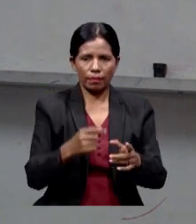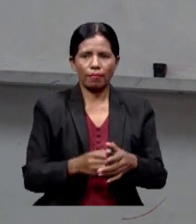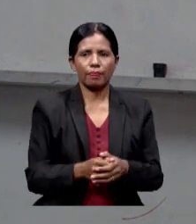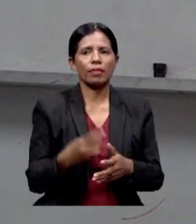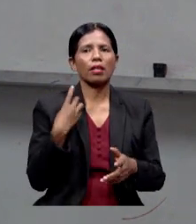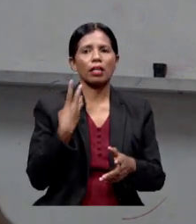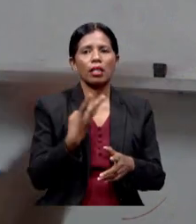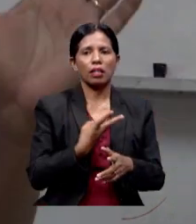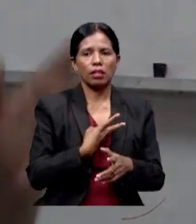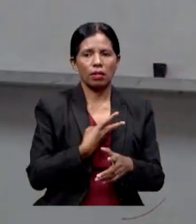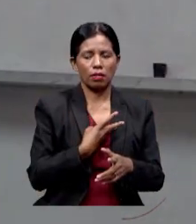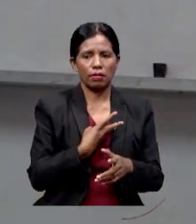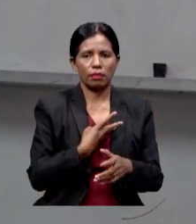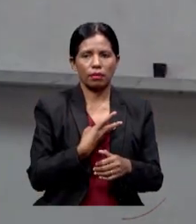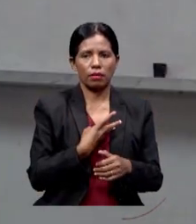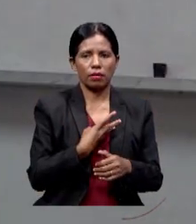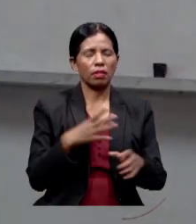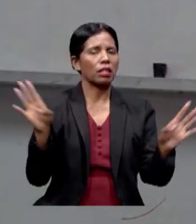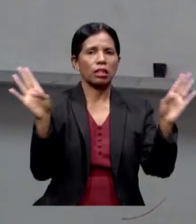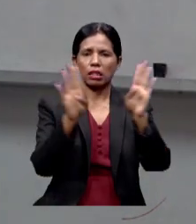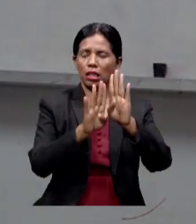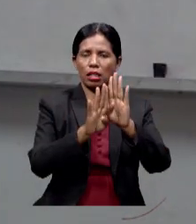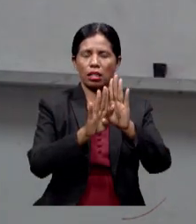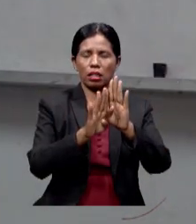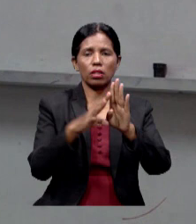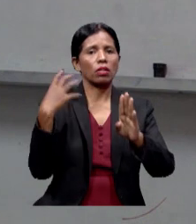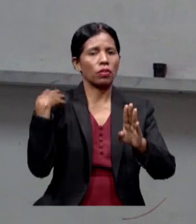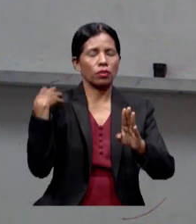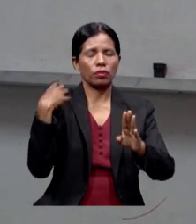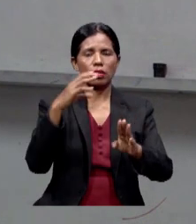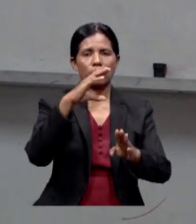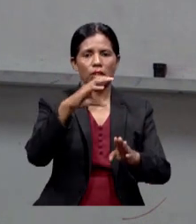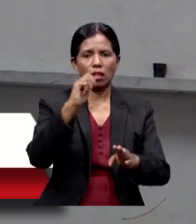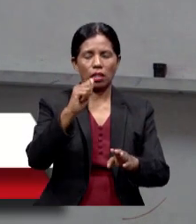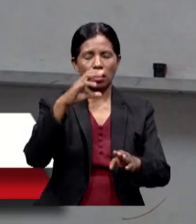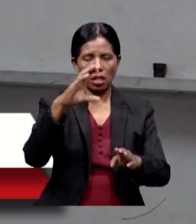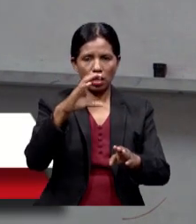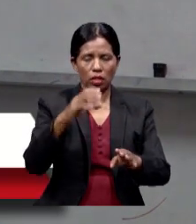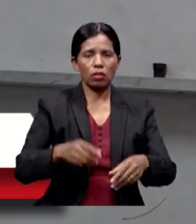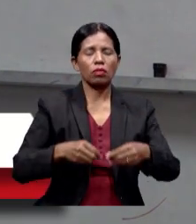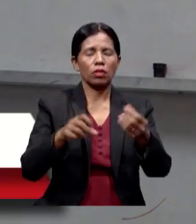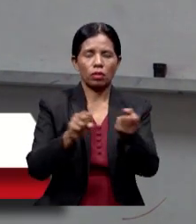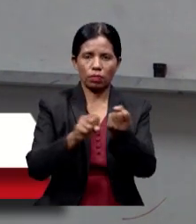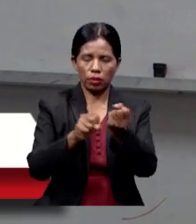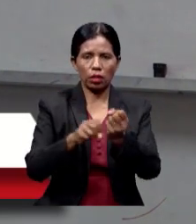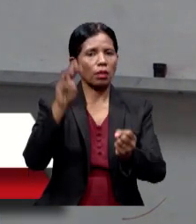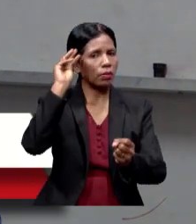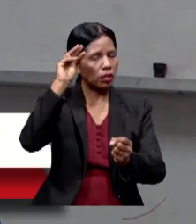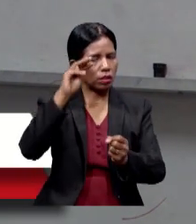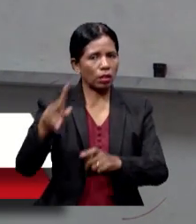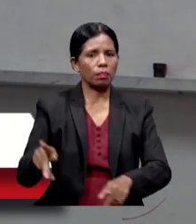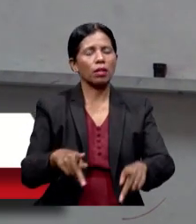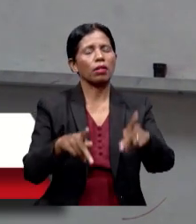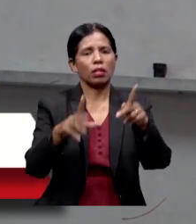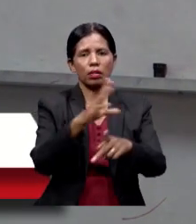ita takat tidit kak ni dan reforsa ministeri publik. Tam durante ne kak ho